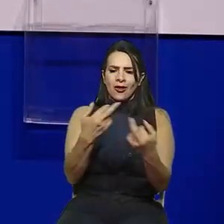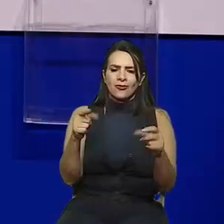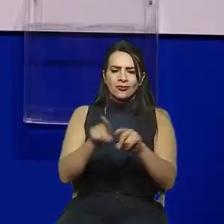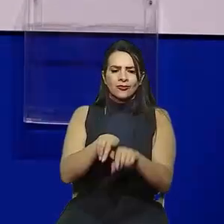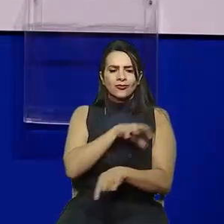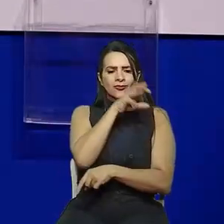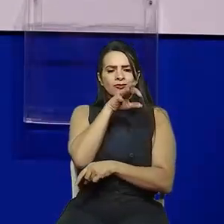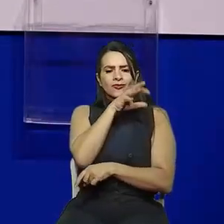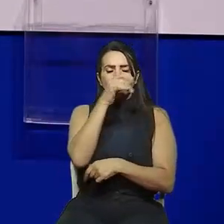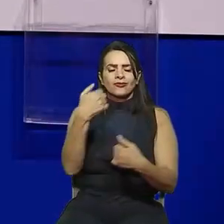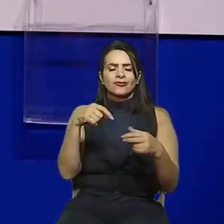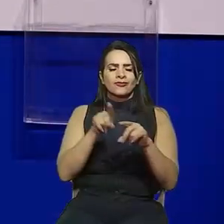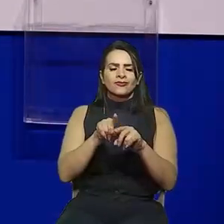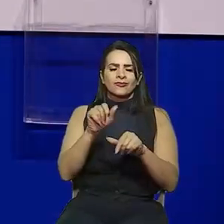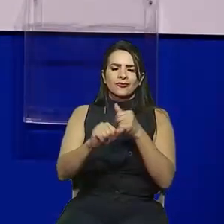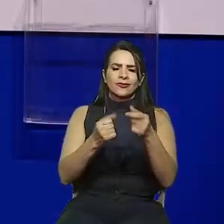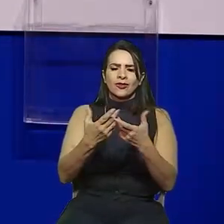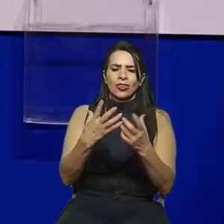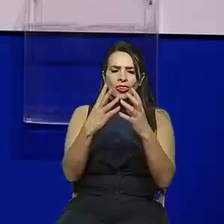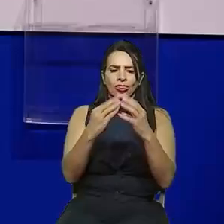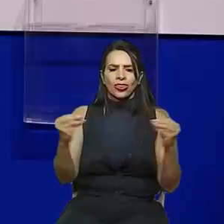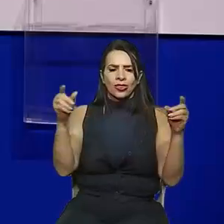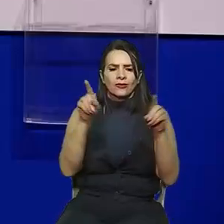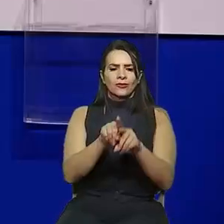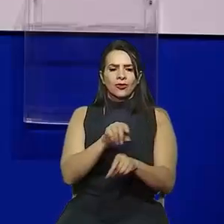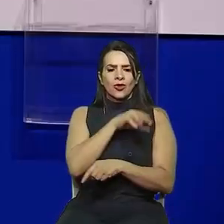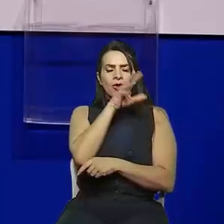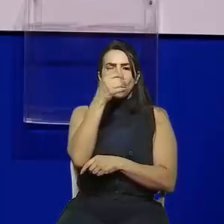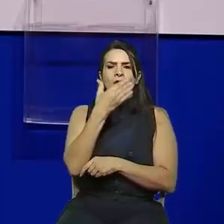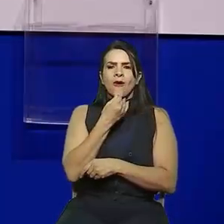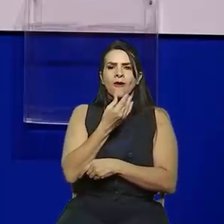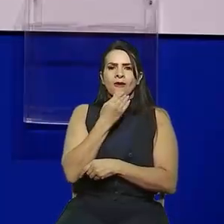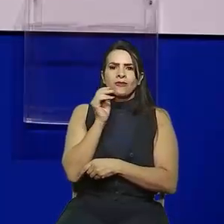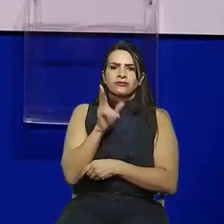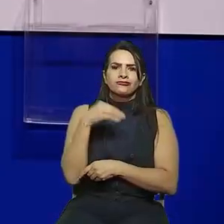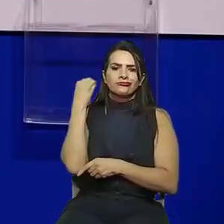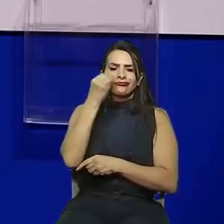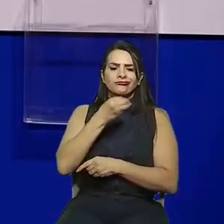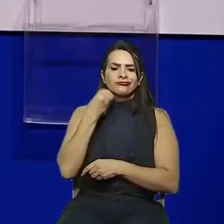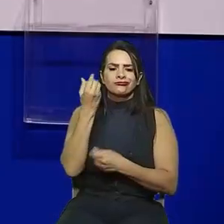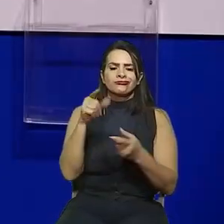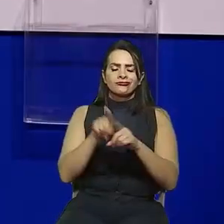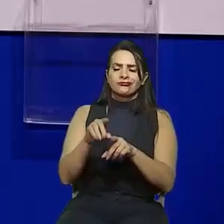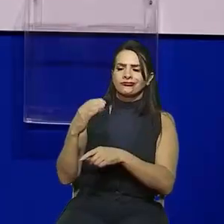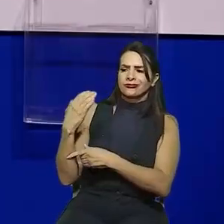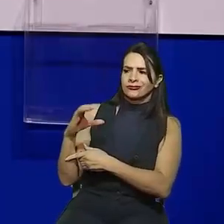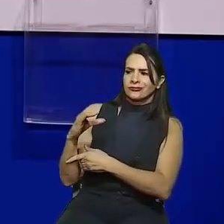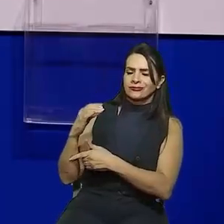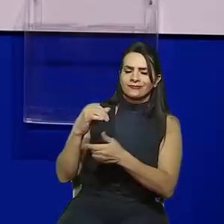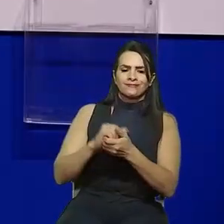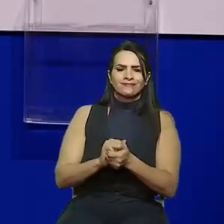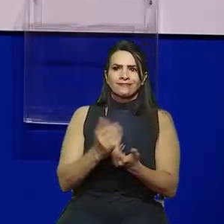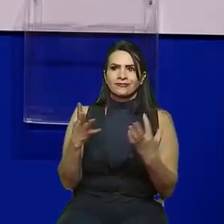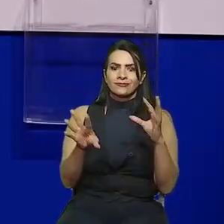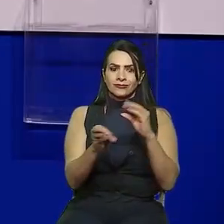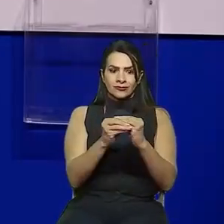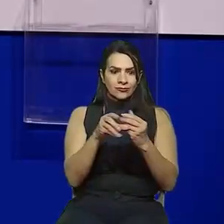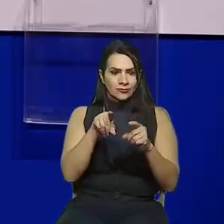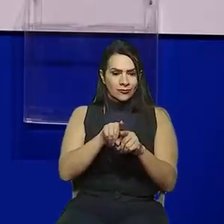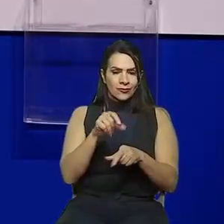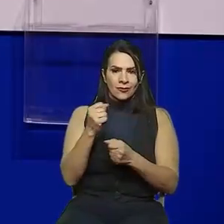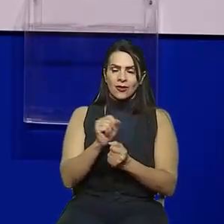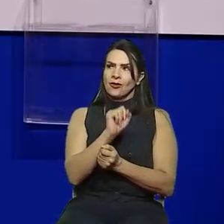animais decorativos em vias de extinção, e homens destinados a experiências científicas. Acrescente-se